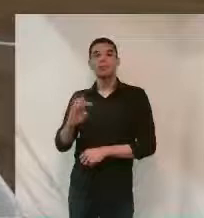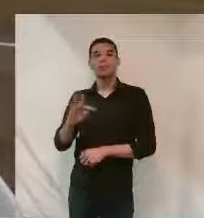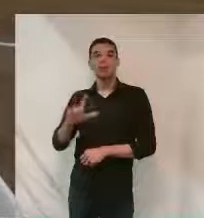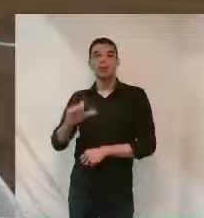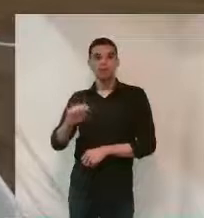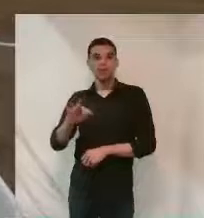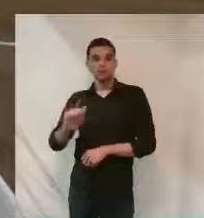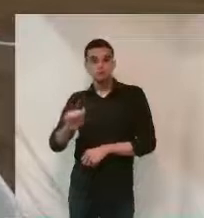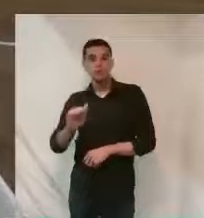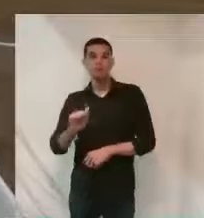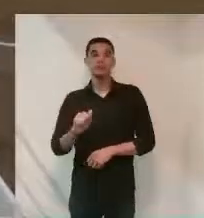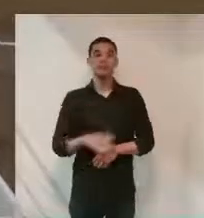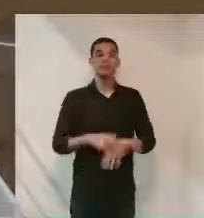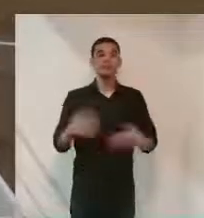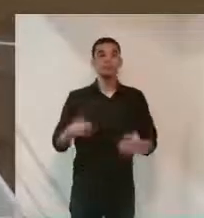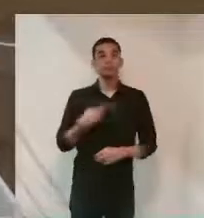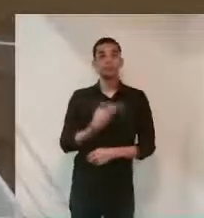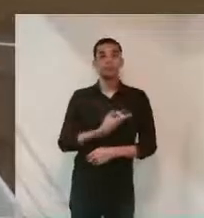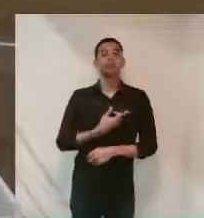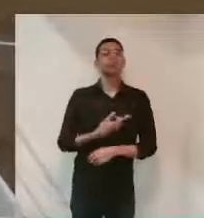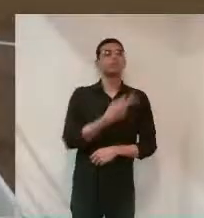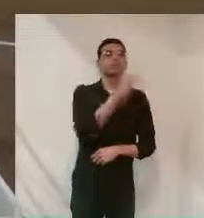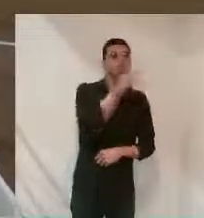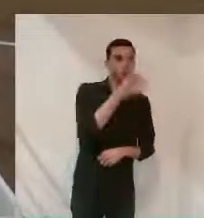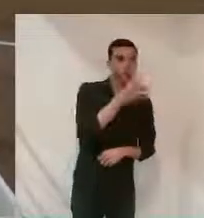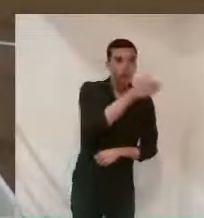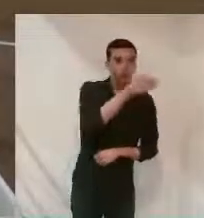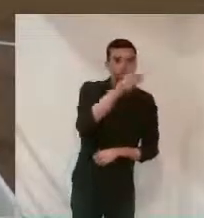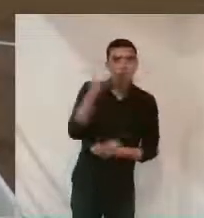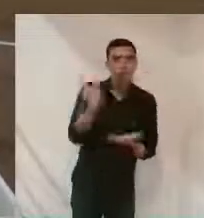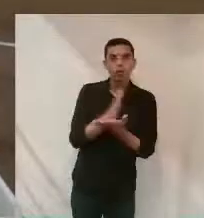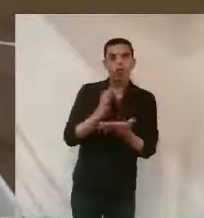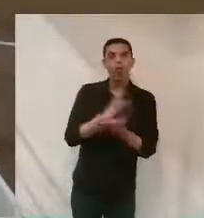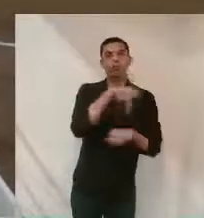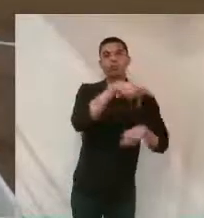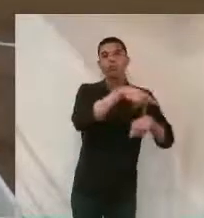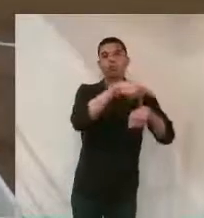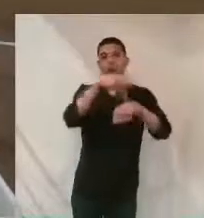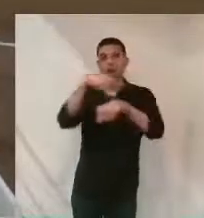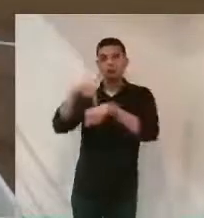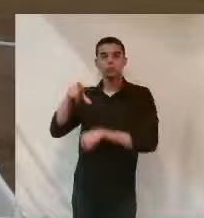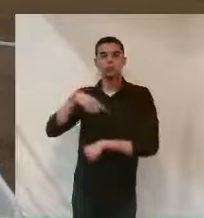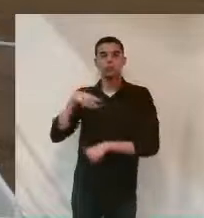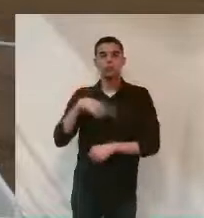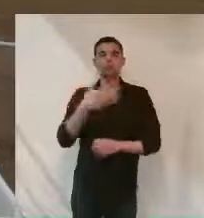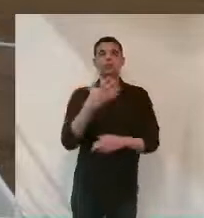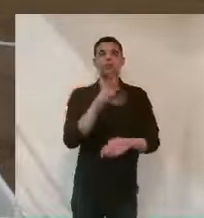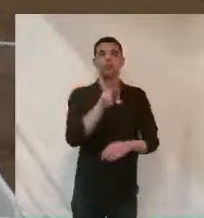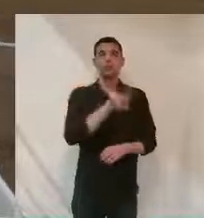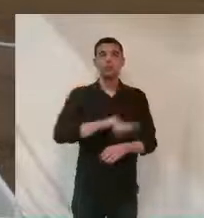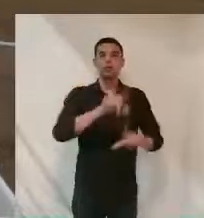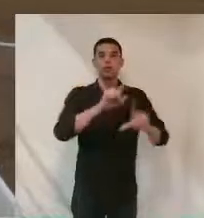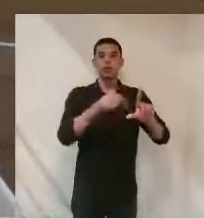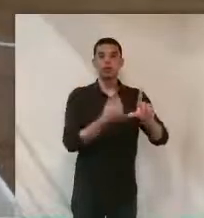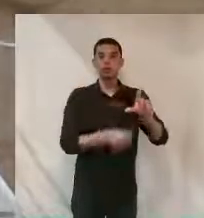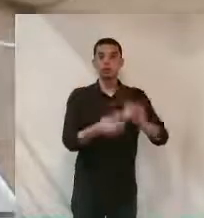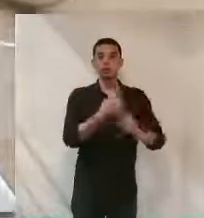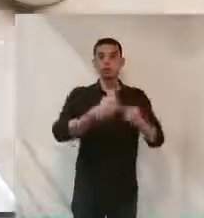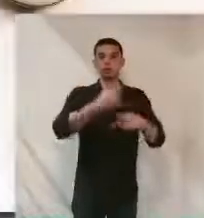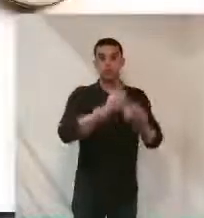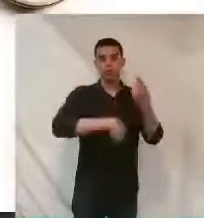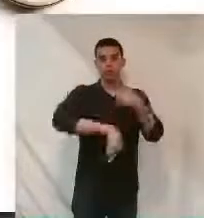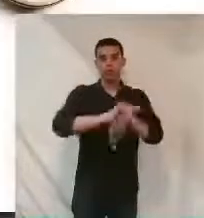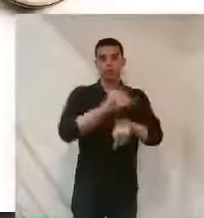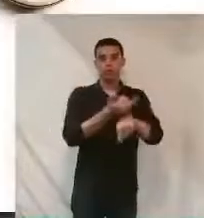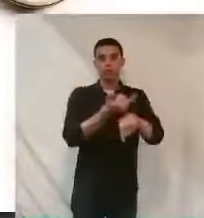criada depois de algumas visitas de benchmark em países líderes em reciclagem de latas de aço no mundo. A gente entendeu como funcionava o